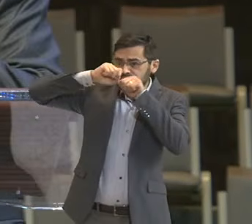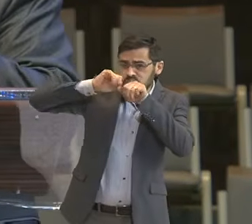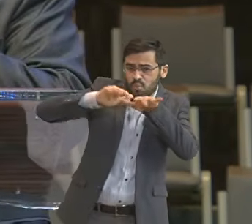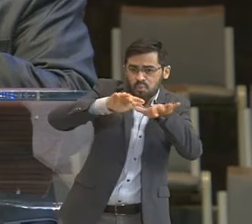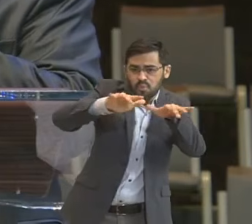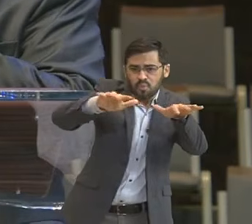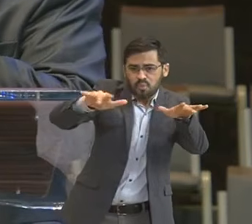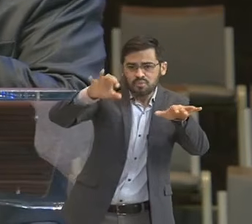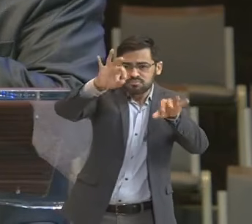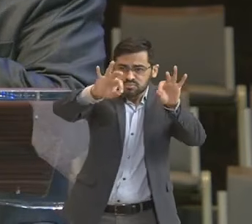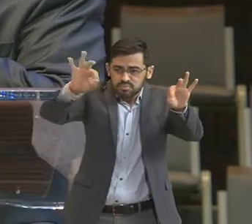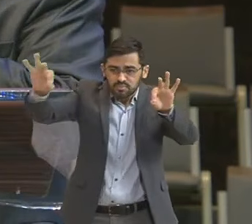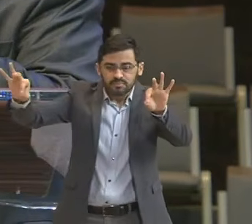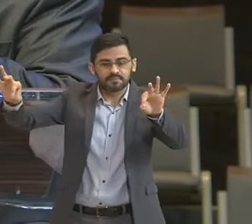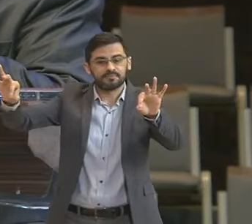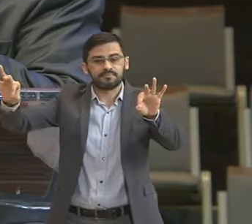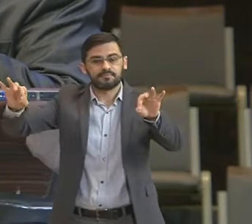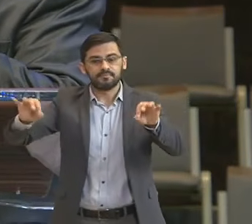Deus.